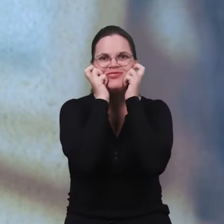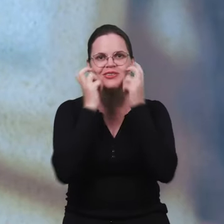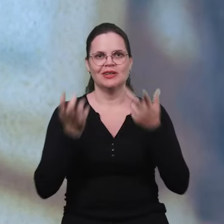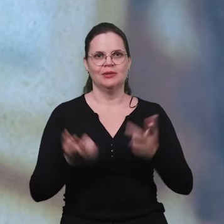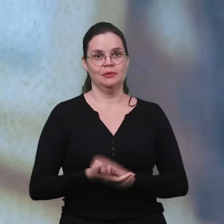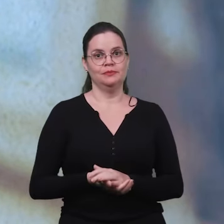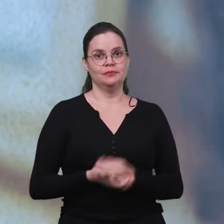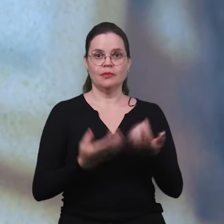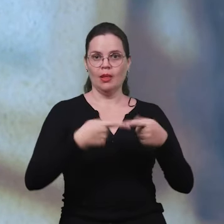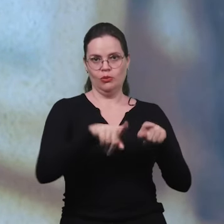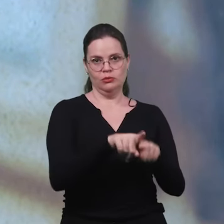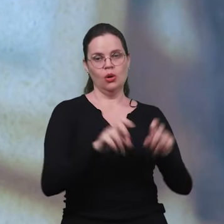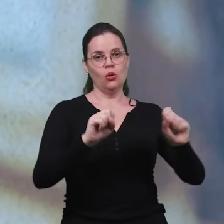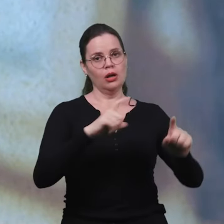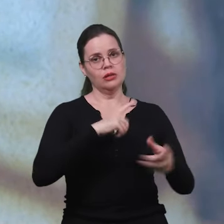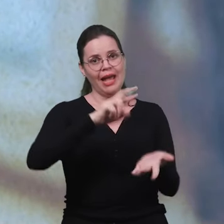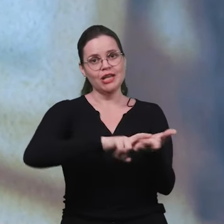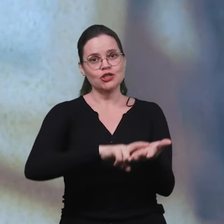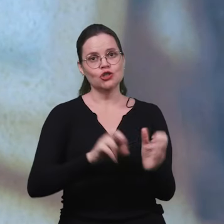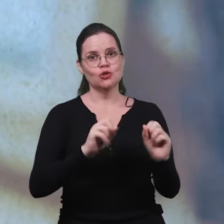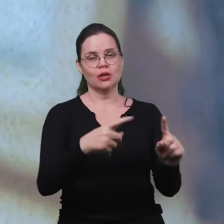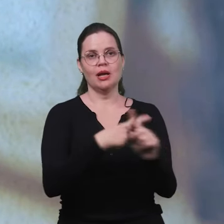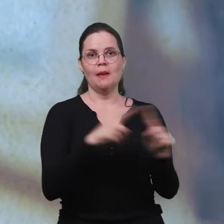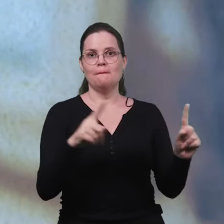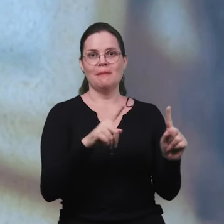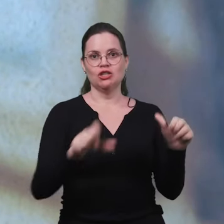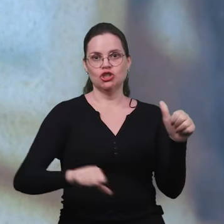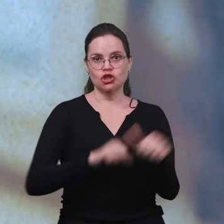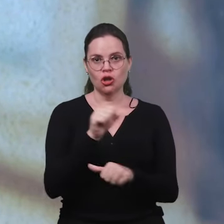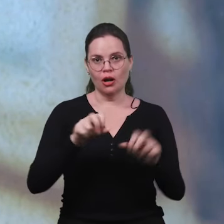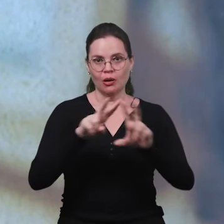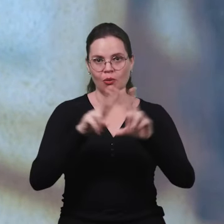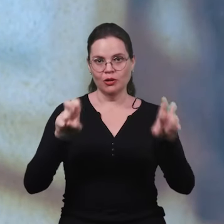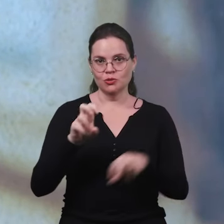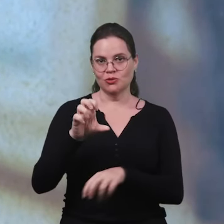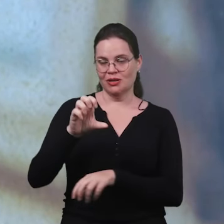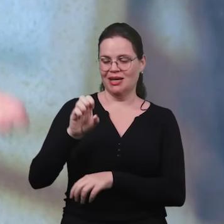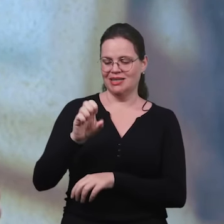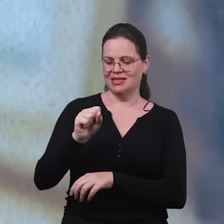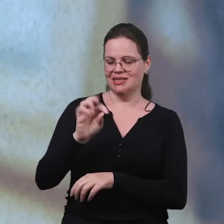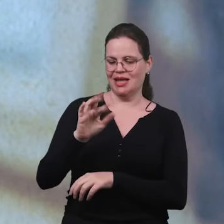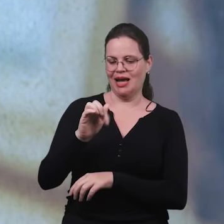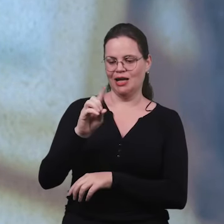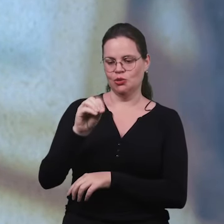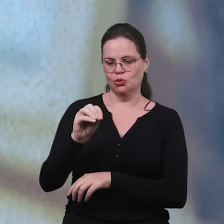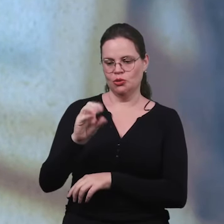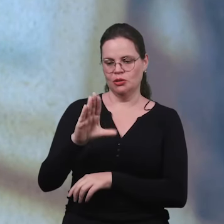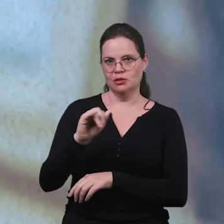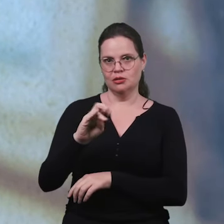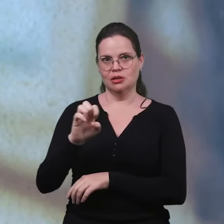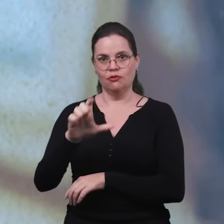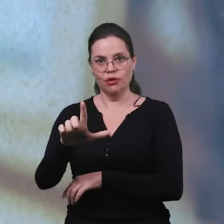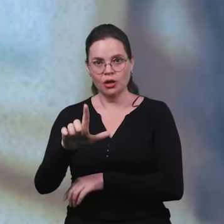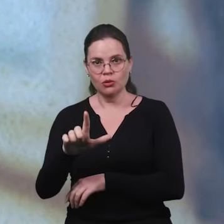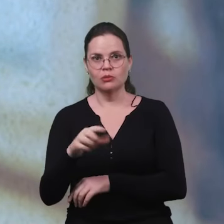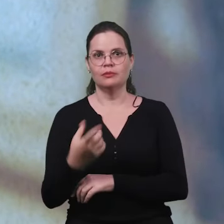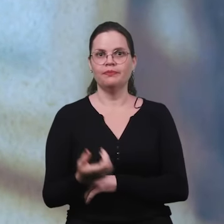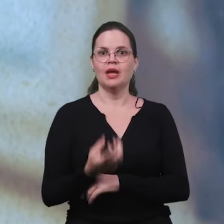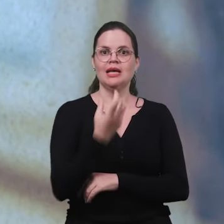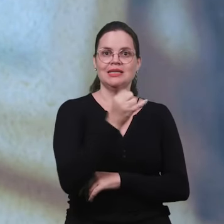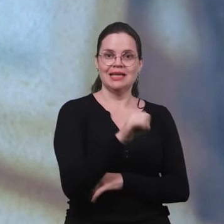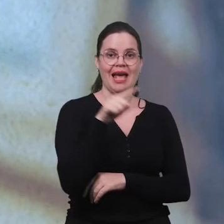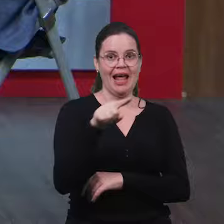união estável, mesmo que registrada, ela não altera o estado civil das pessoas. Então, se uma pessoa é solteira e ela tem união estável, qual que é o seu estado civil?